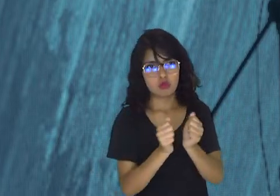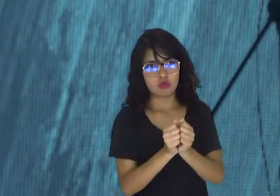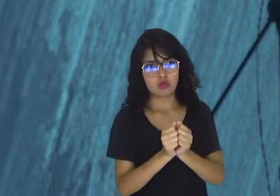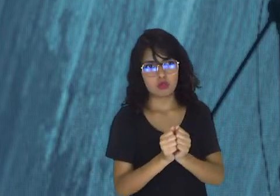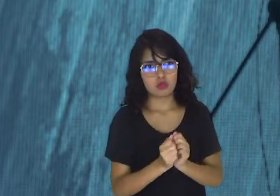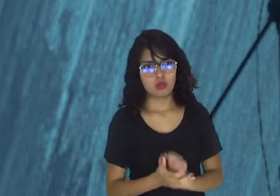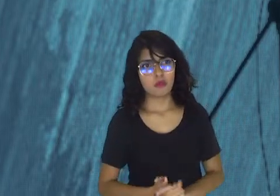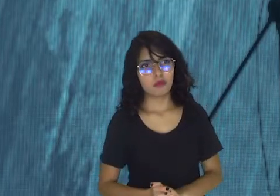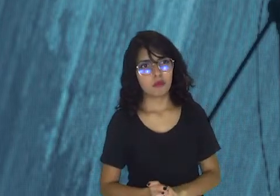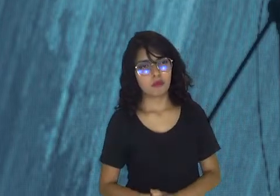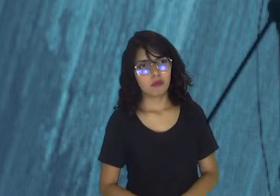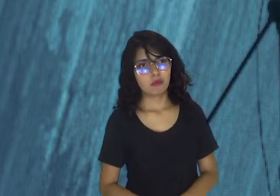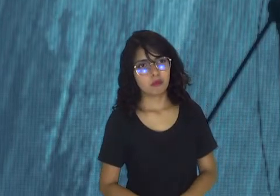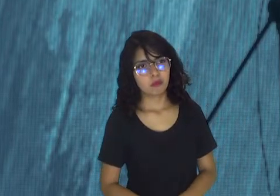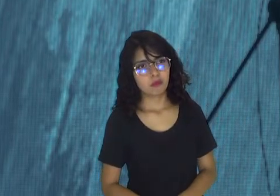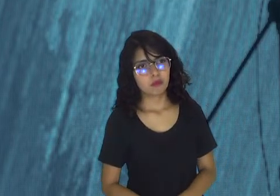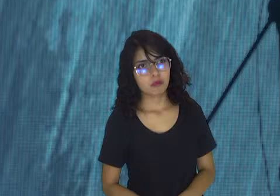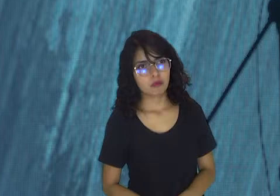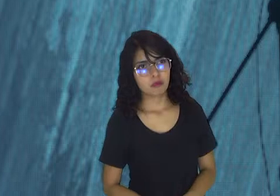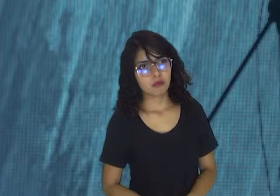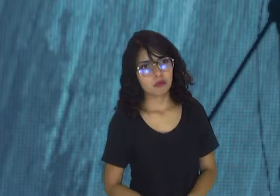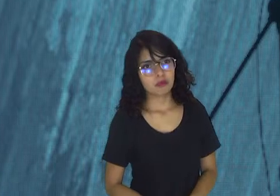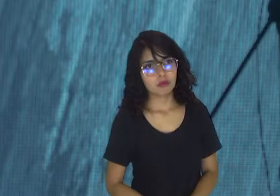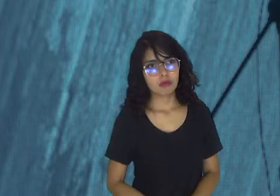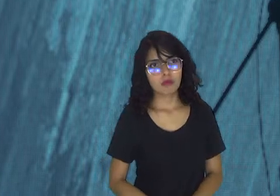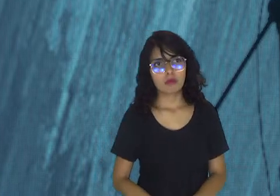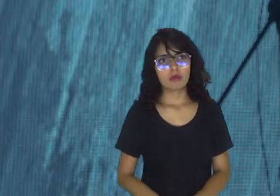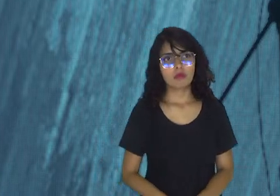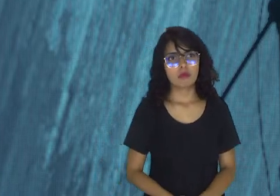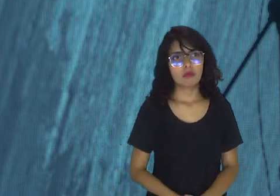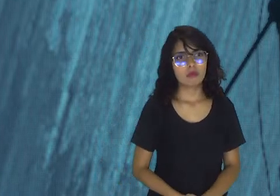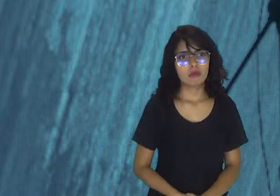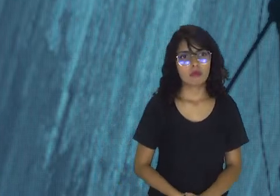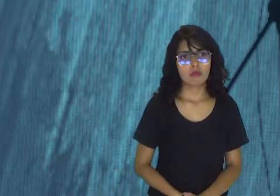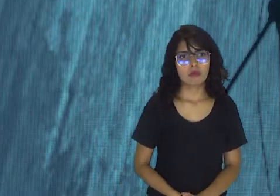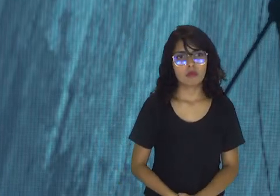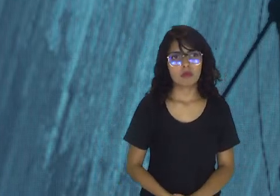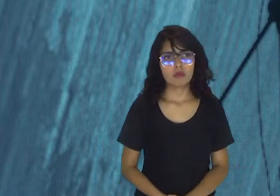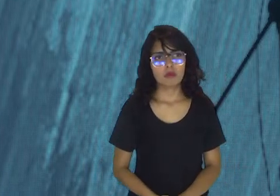todo o livro. E também